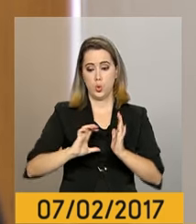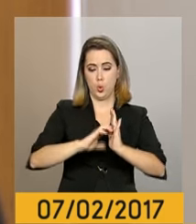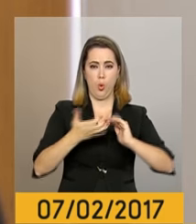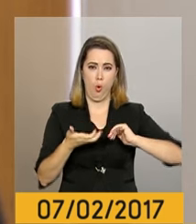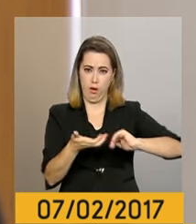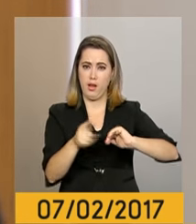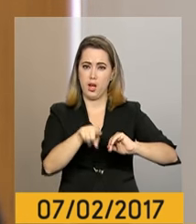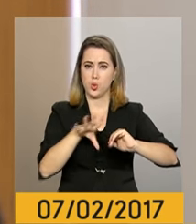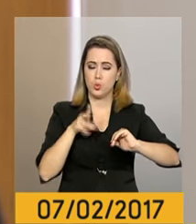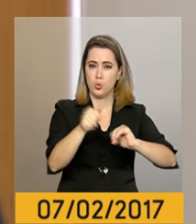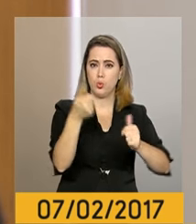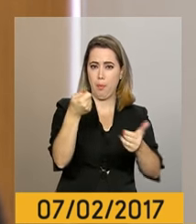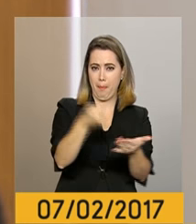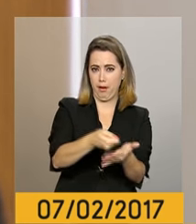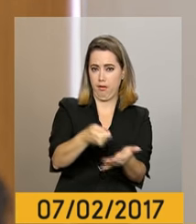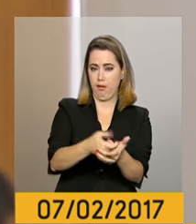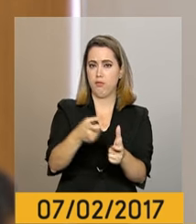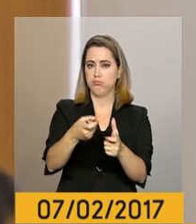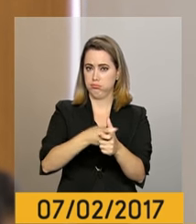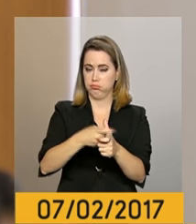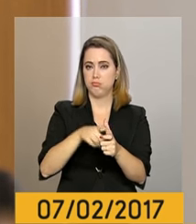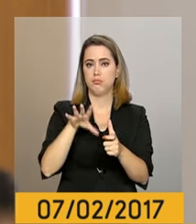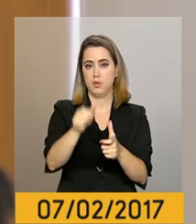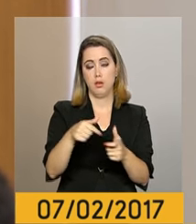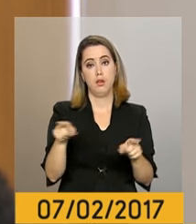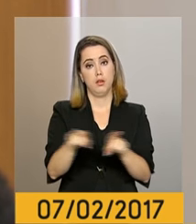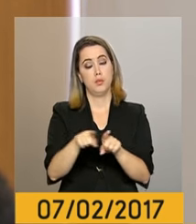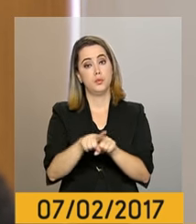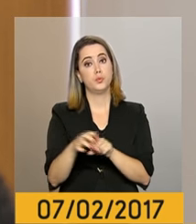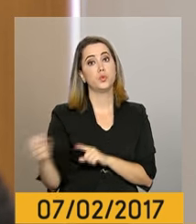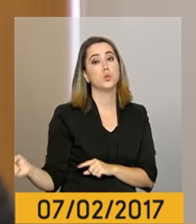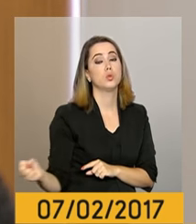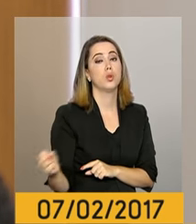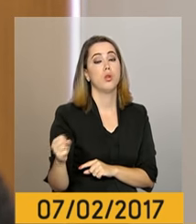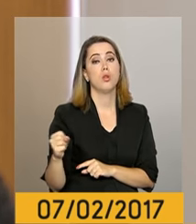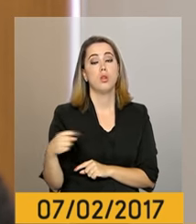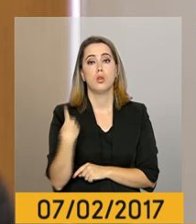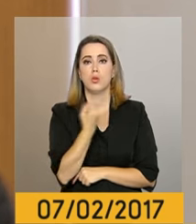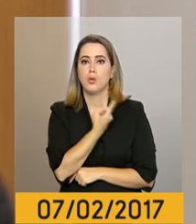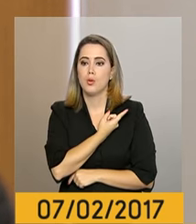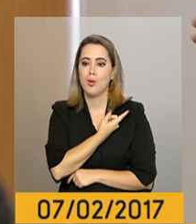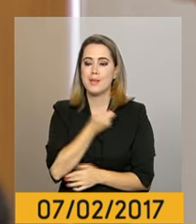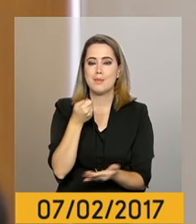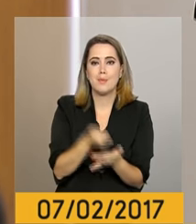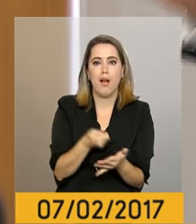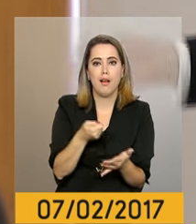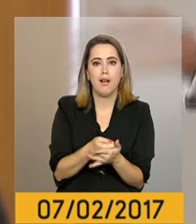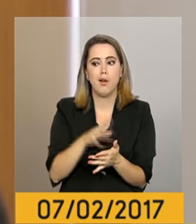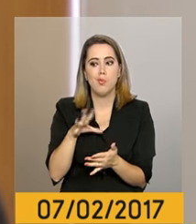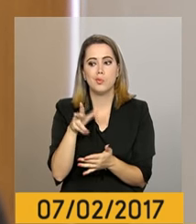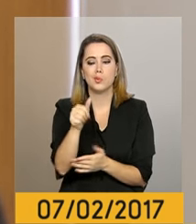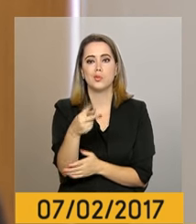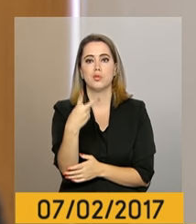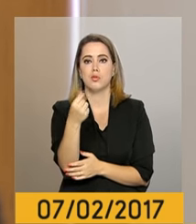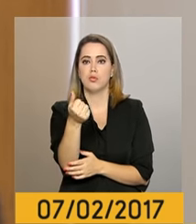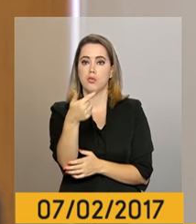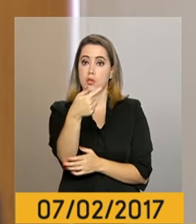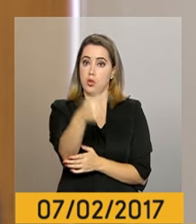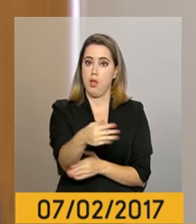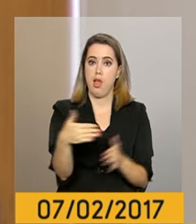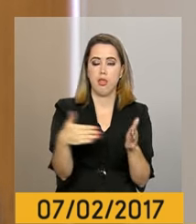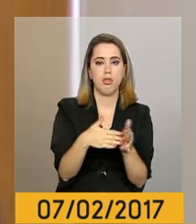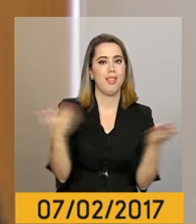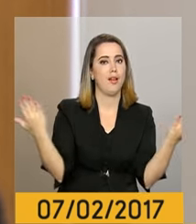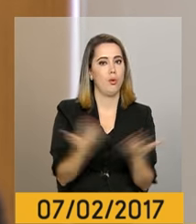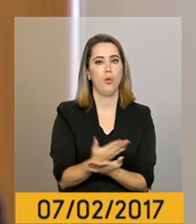de gerarmos novos restos a pagar, governador, nós pagamos todos os restos a pagar de 2007 até hoje. Ou